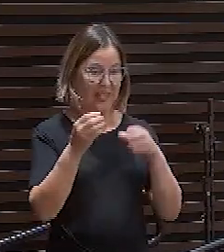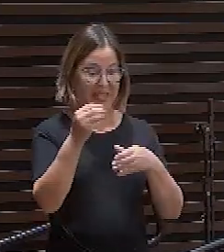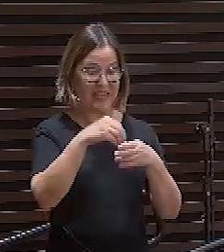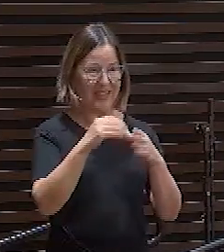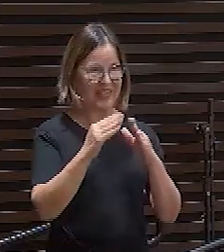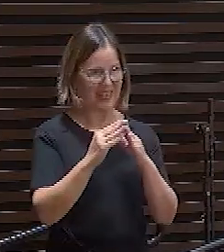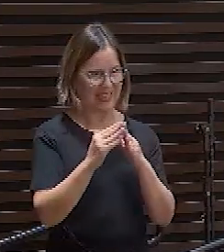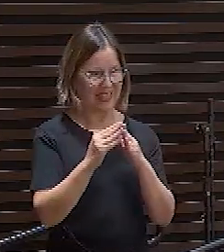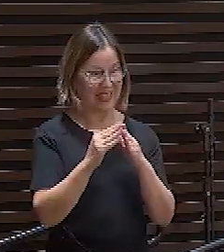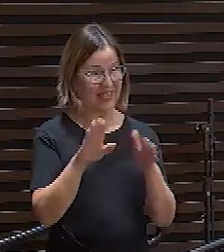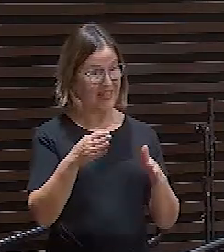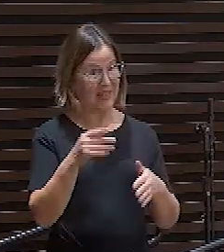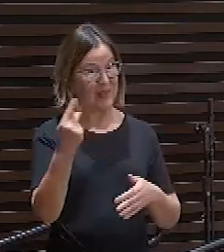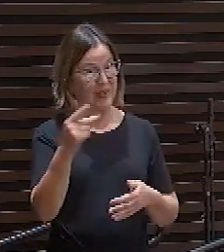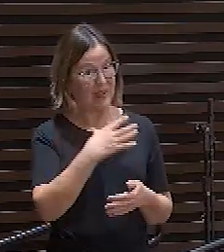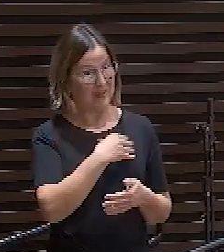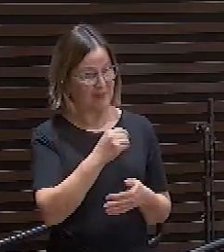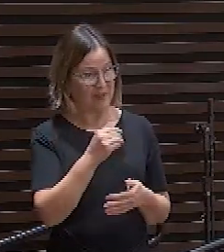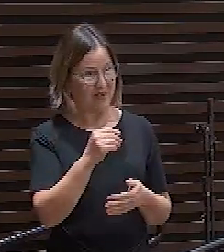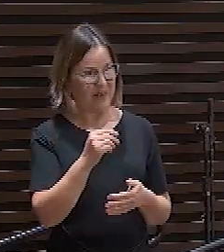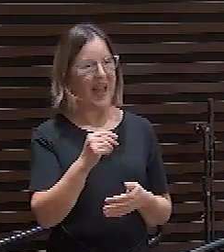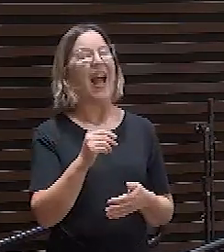filho será do Senhor.